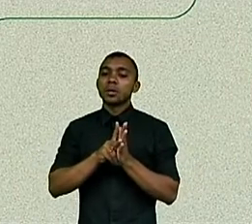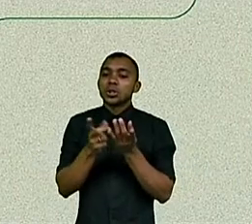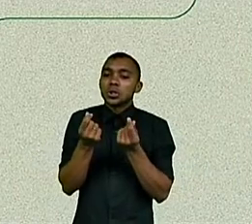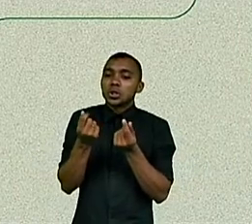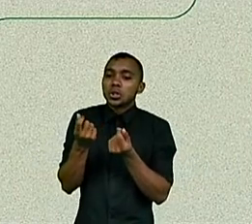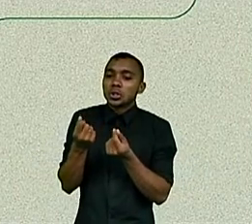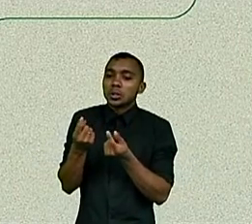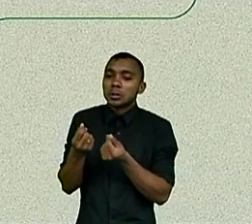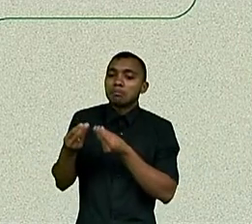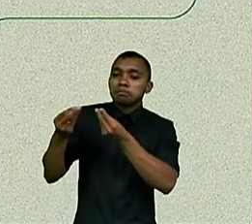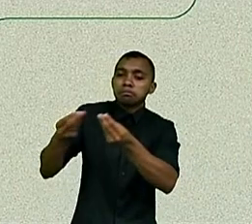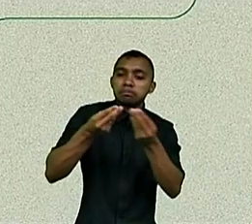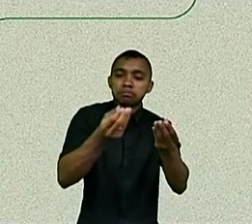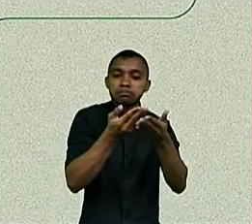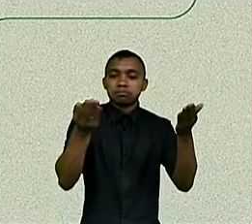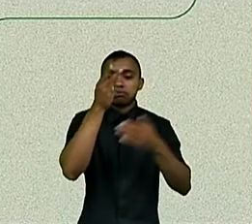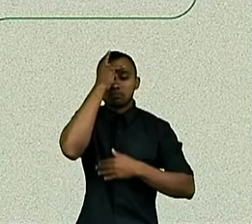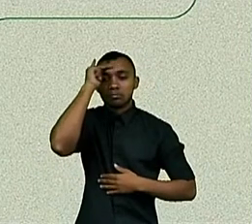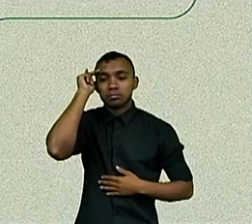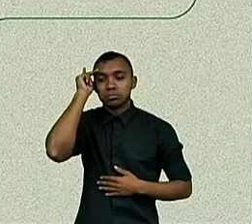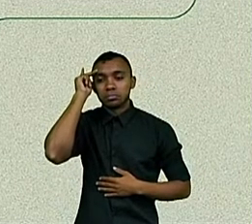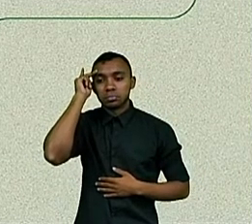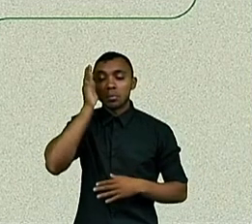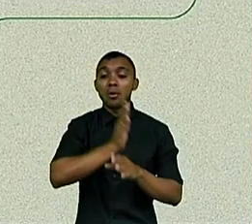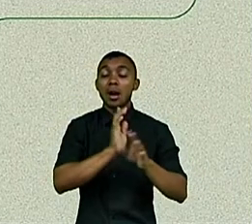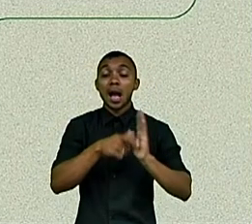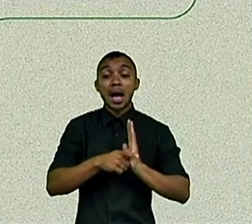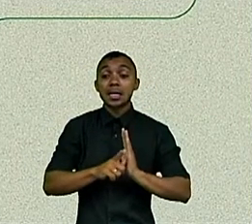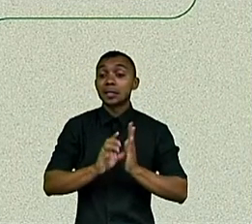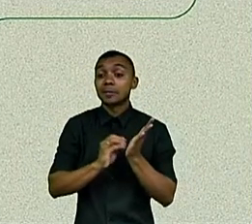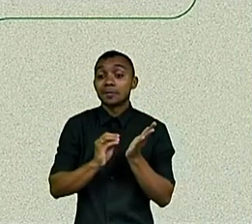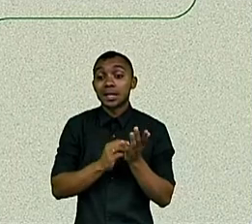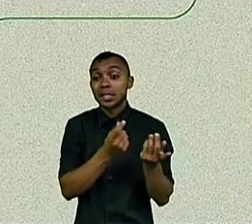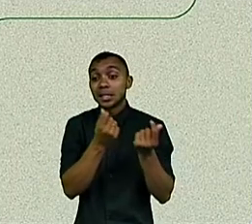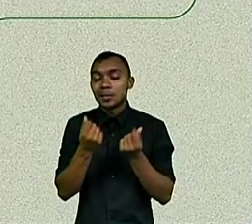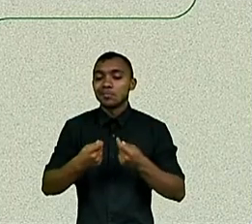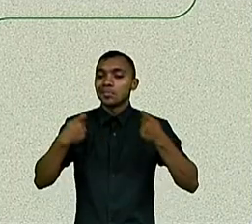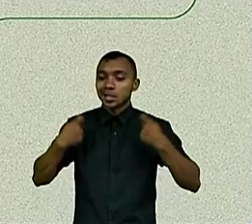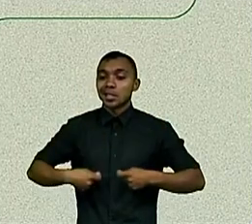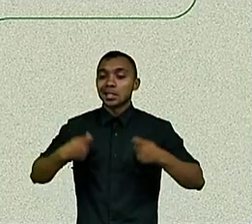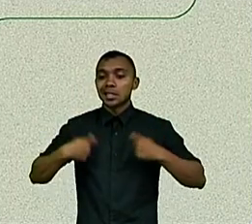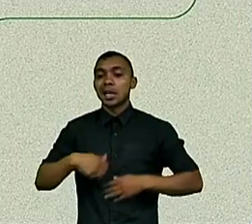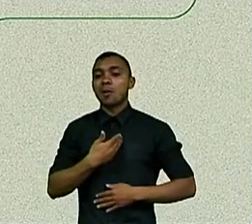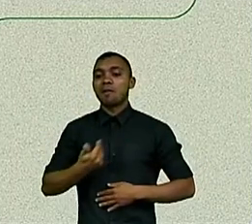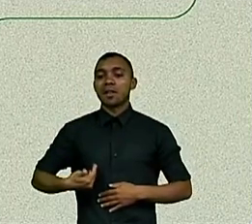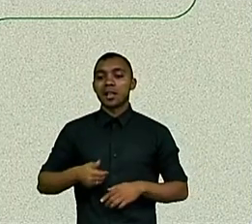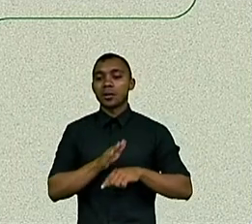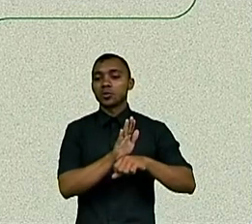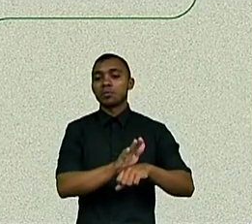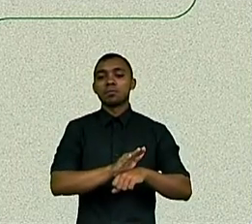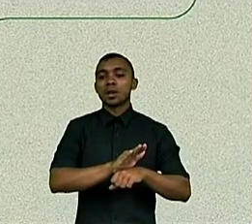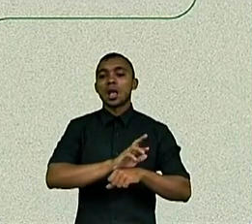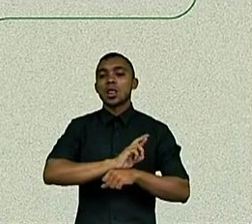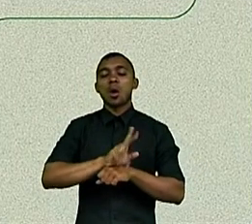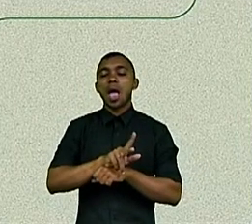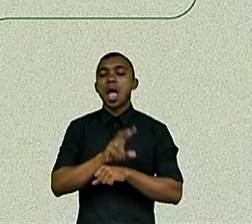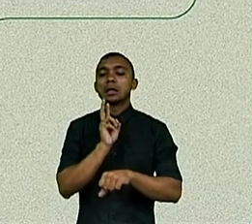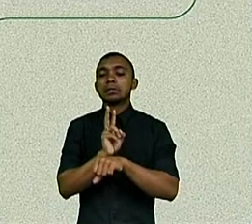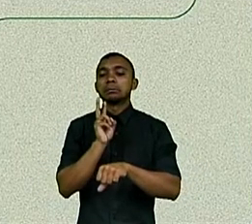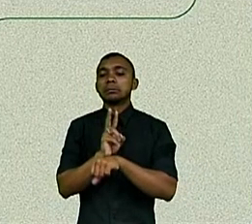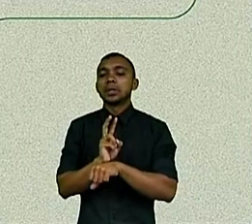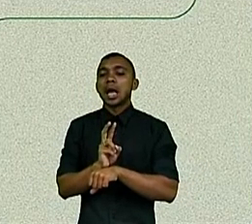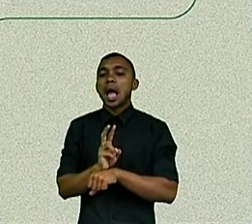as pessoas que estavam precisando desse auxílio não foi um favor